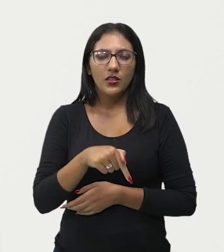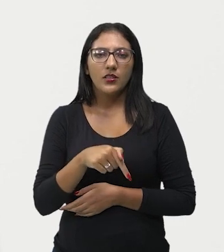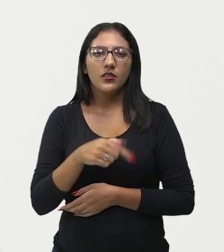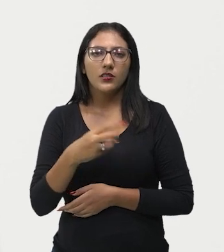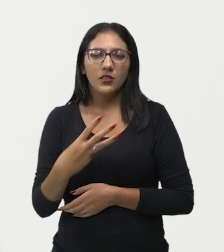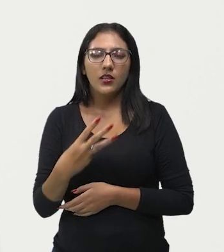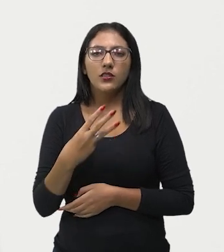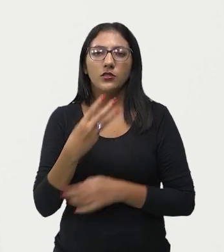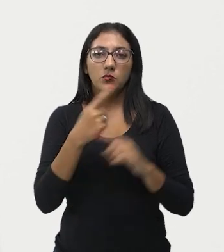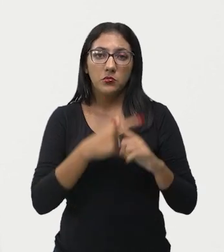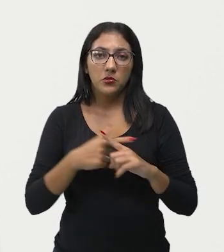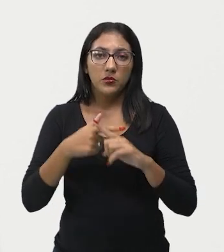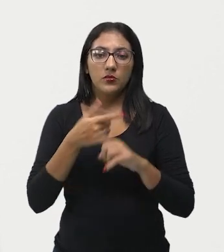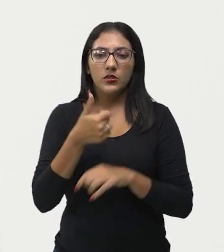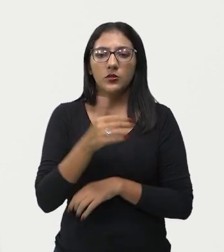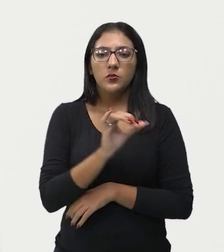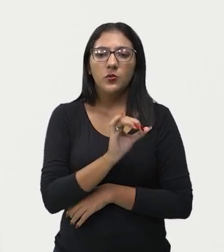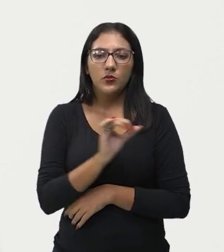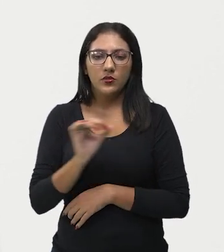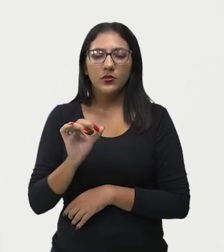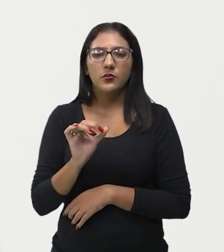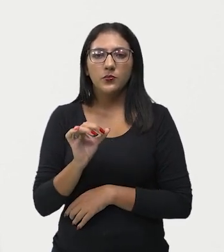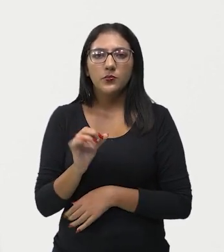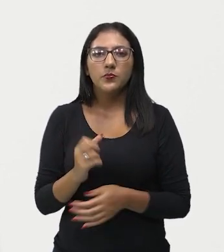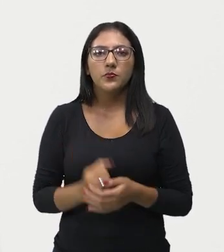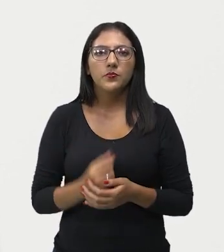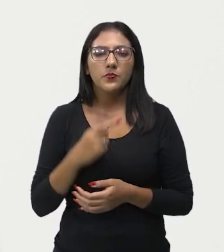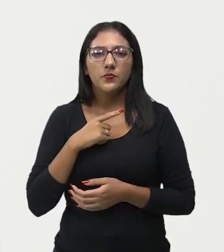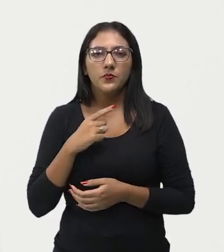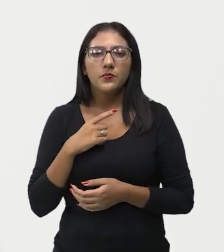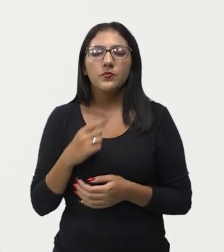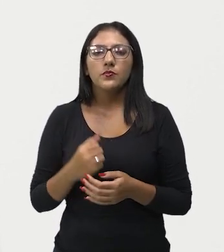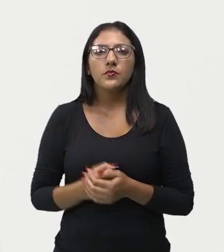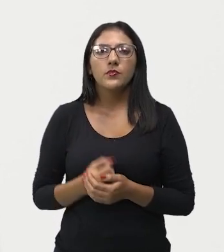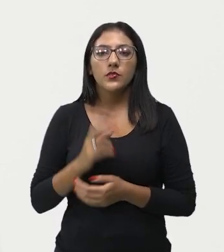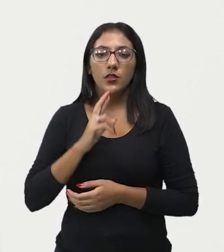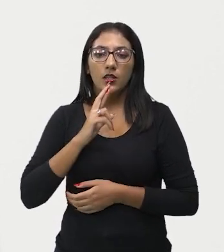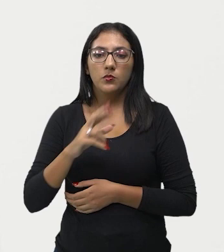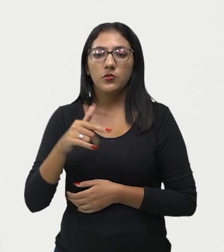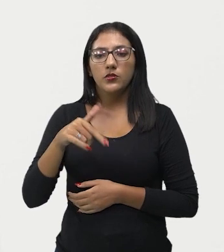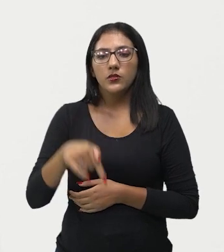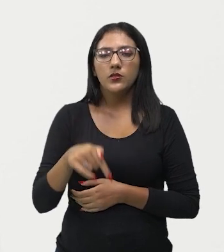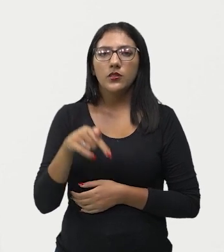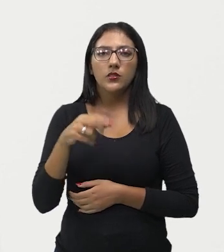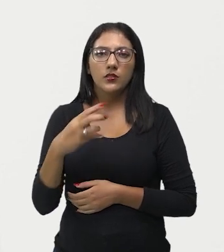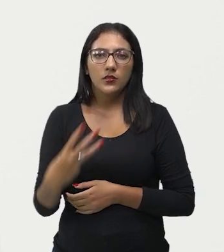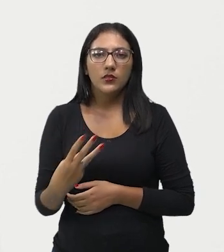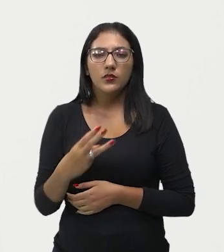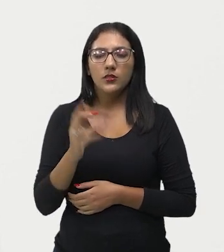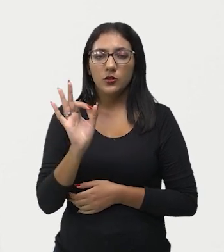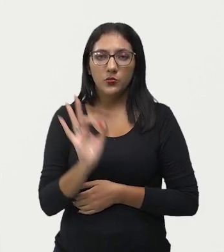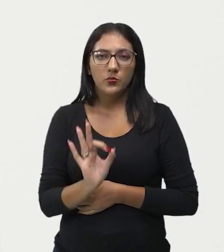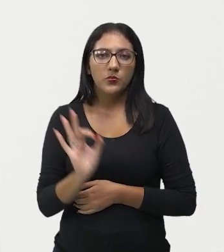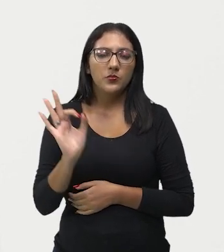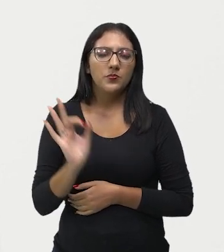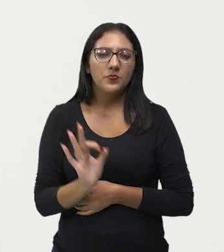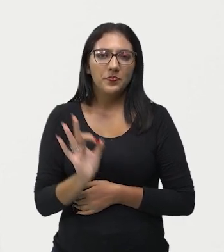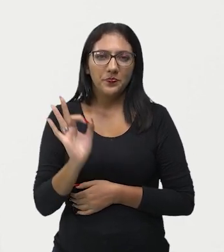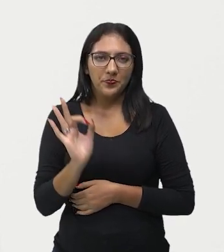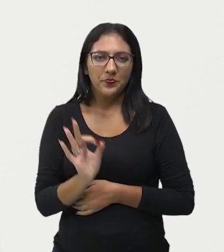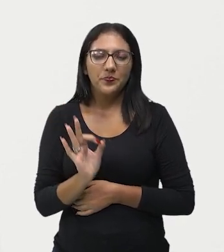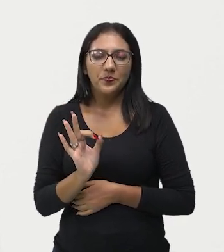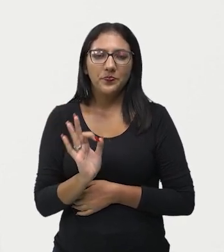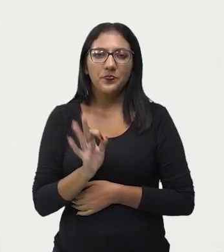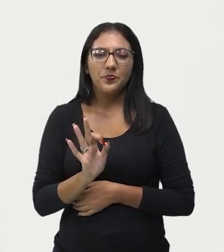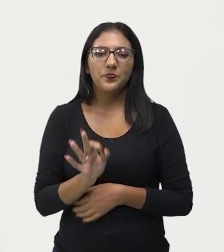por 100, que fazendo 0,73 multiplicado por 100, ficamos então com 73%.